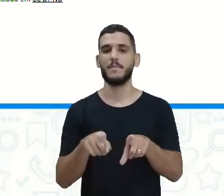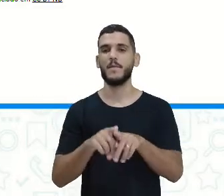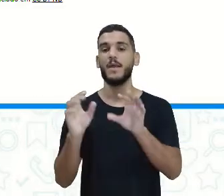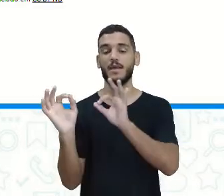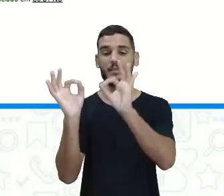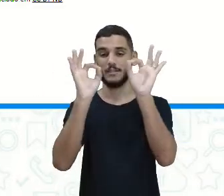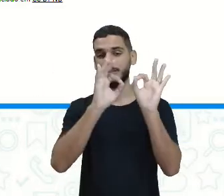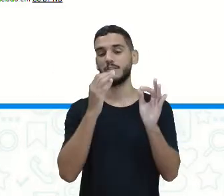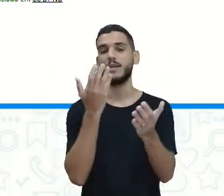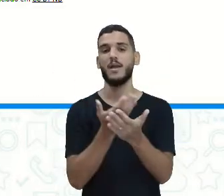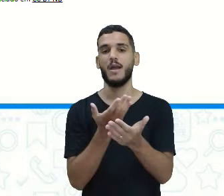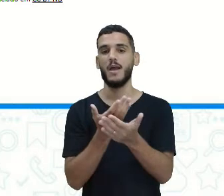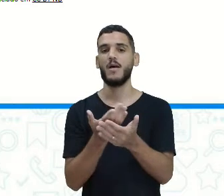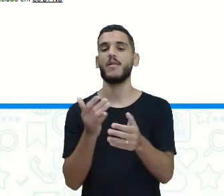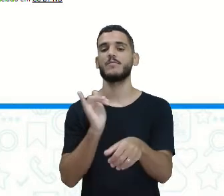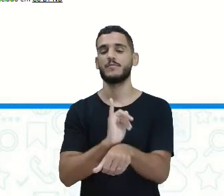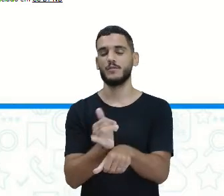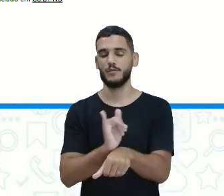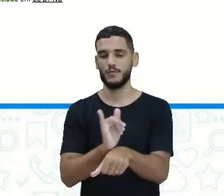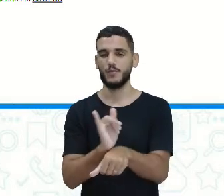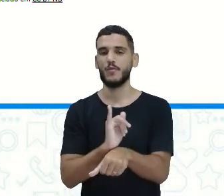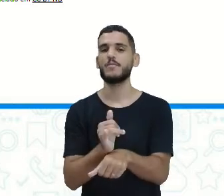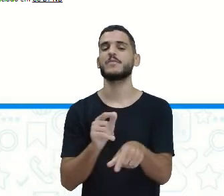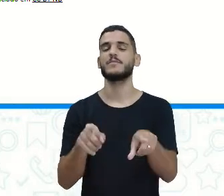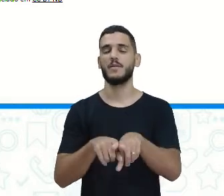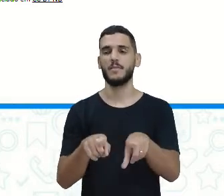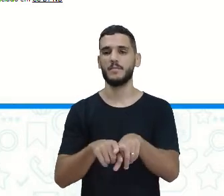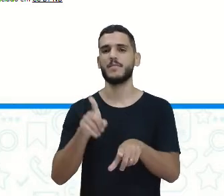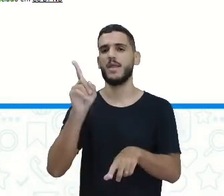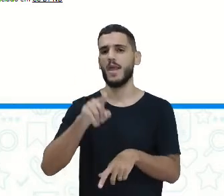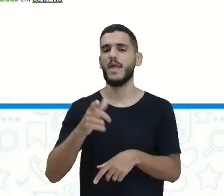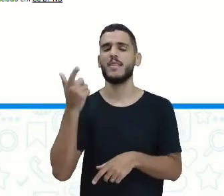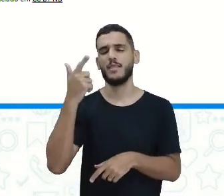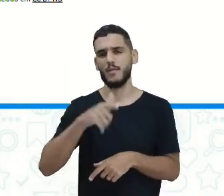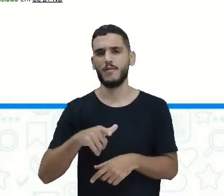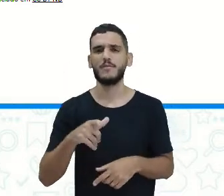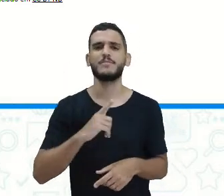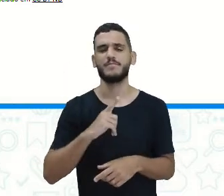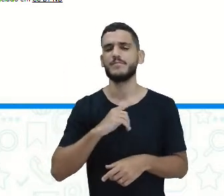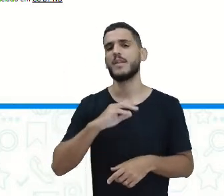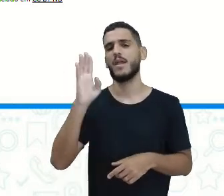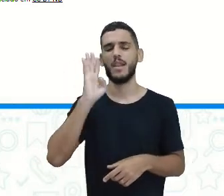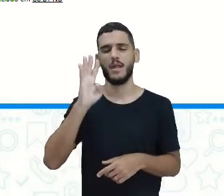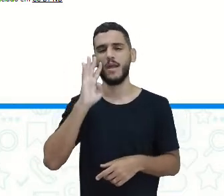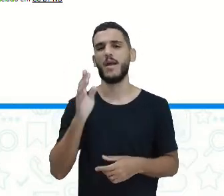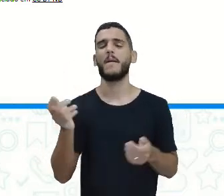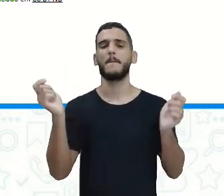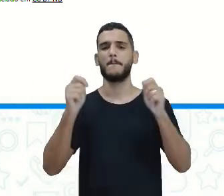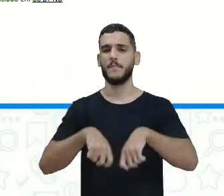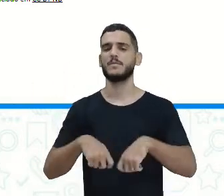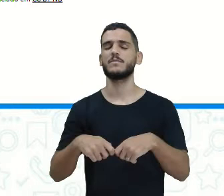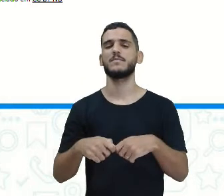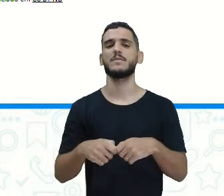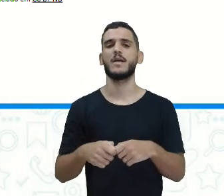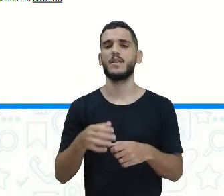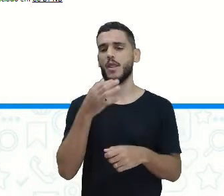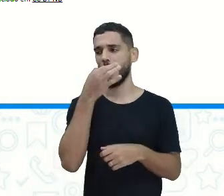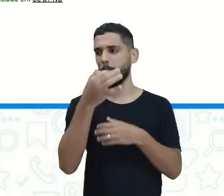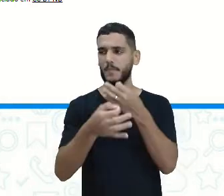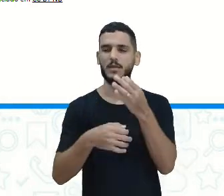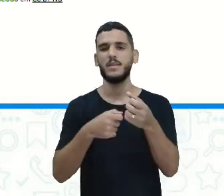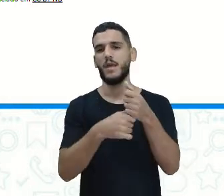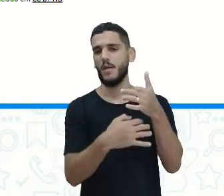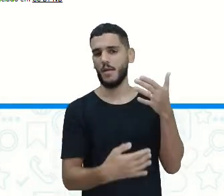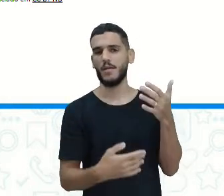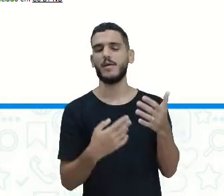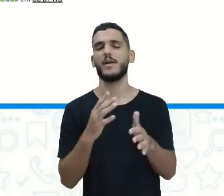aulas através do YouTube, exatamente. É uma reprise que tem lá, que também é muito legal. Pode deixar suas opiniões, que de vez em quando a gente dá lá